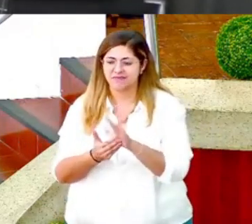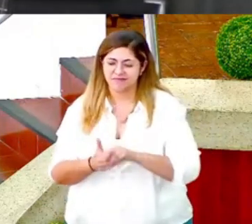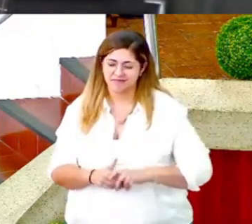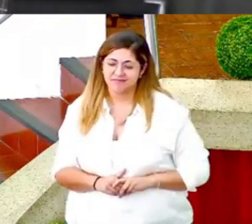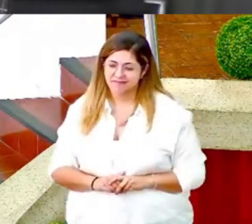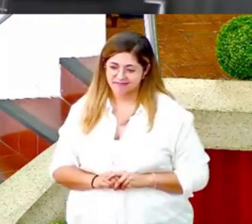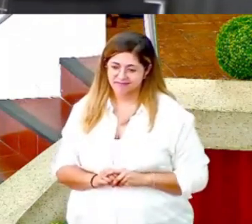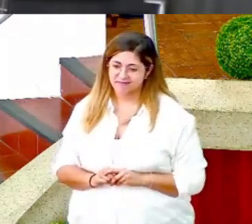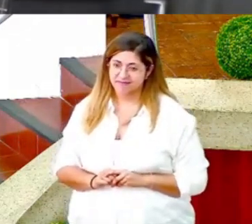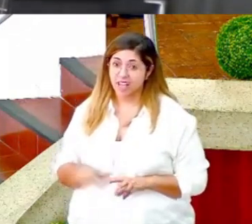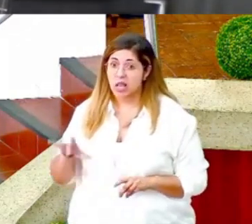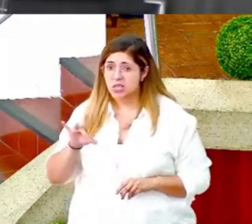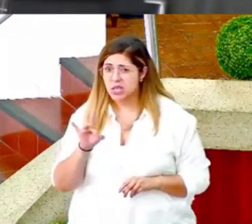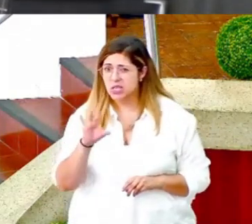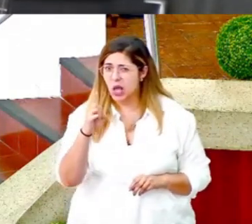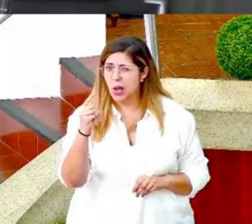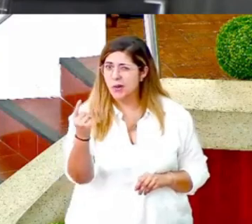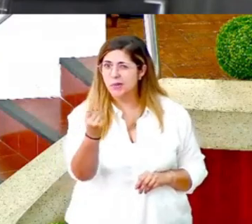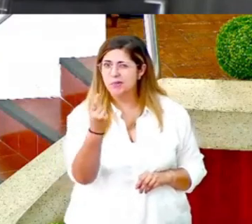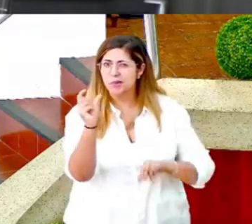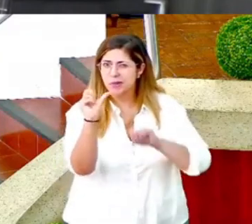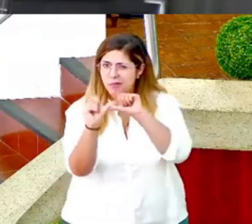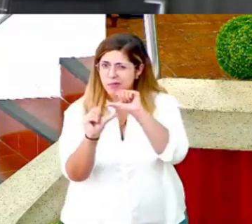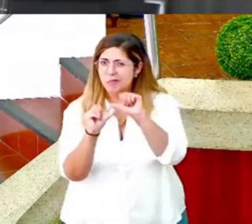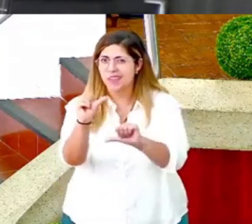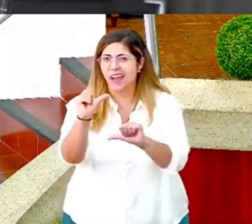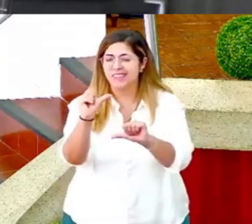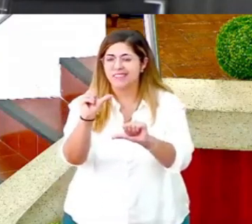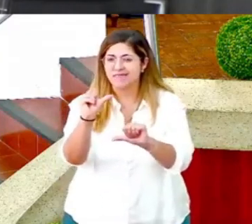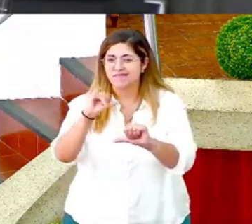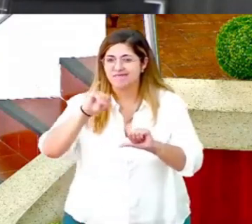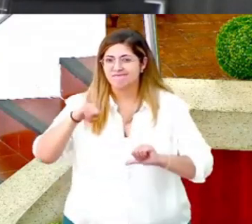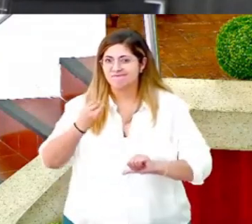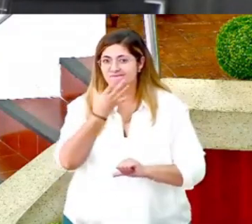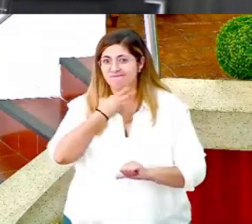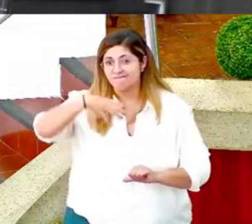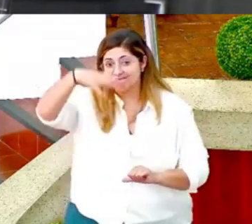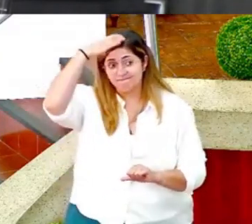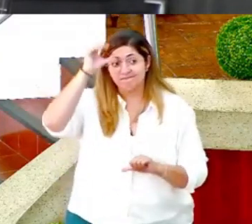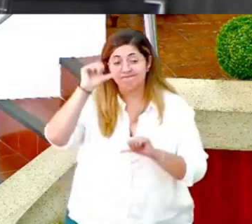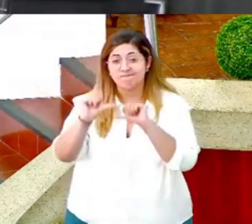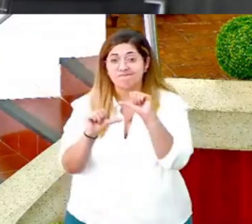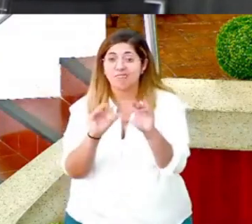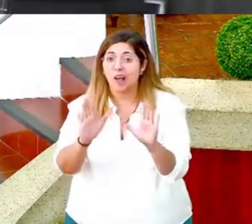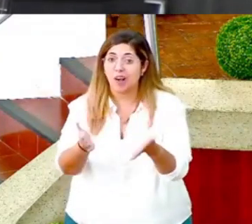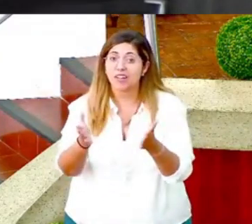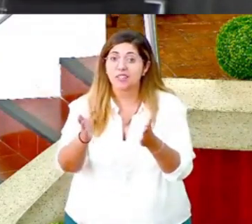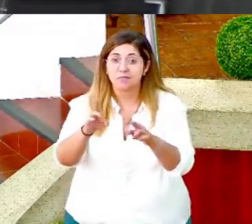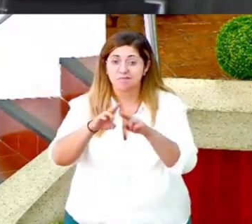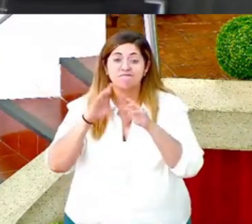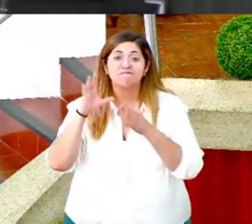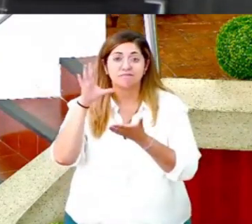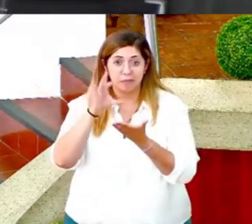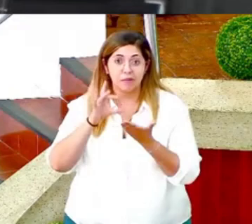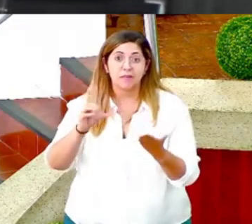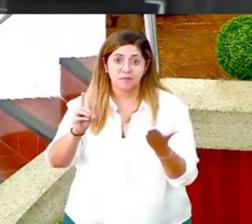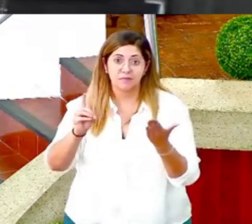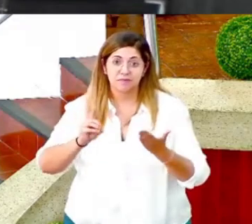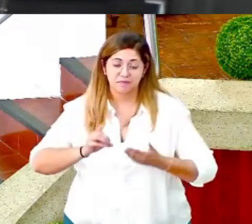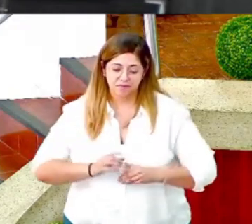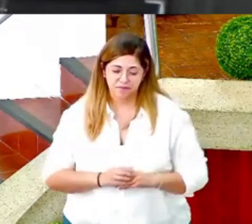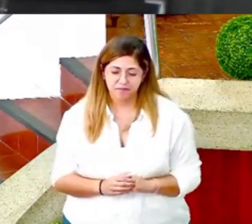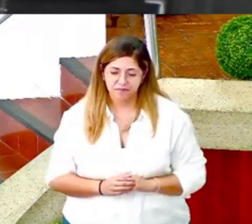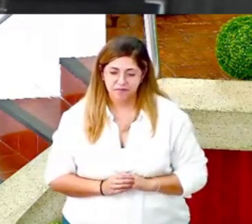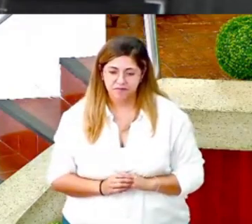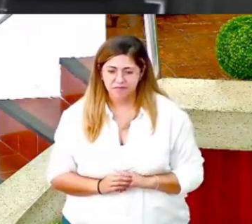Então só uma coisa poderia mudar a história de Josias. A palavra. Só.